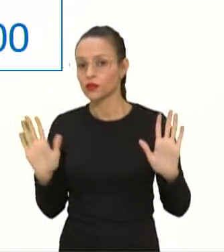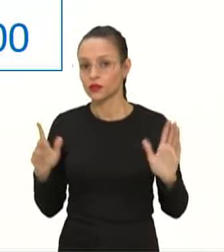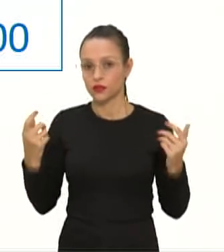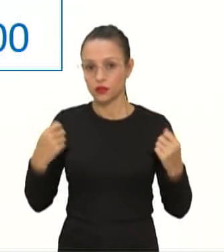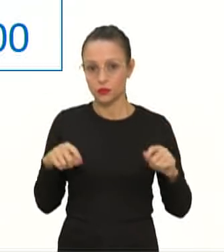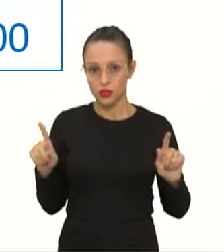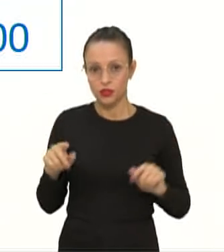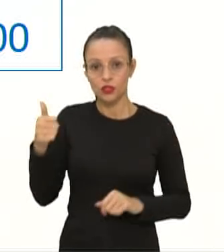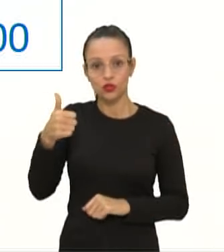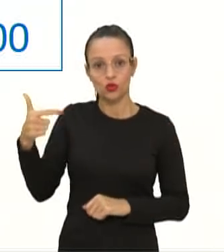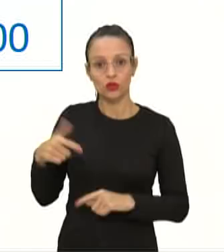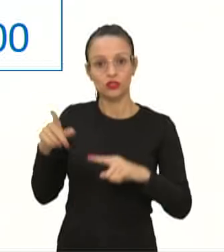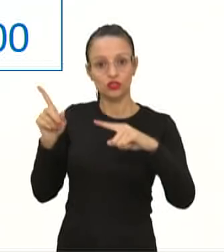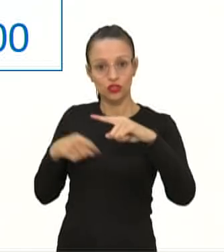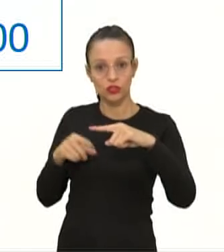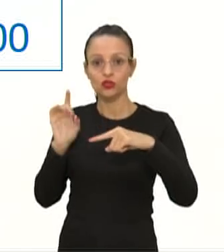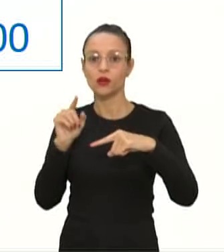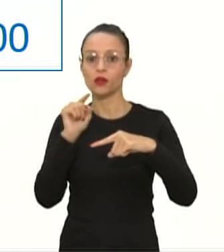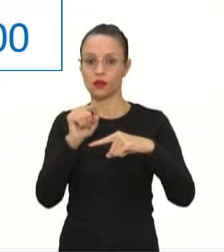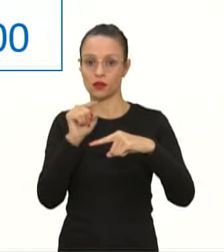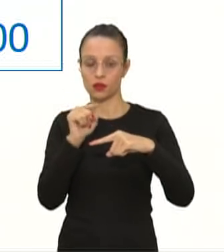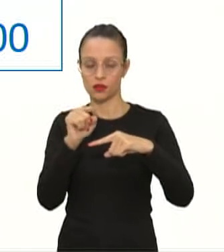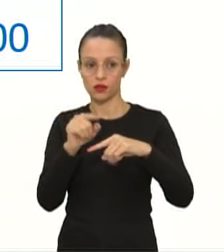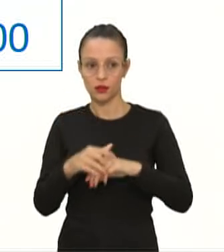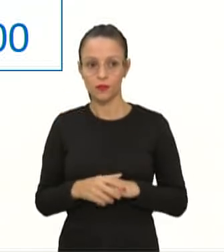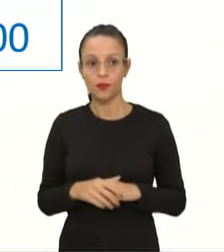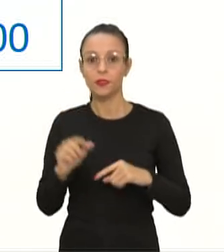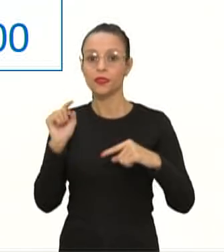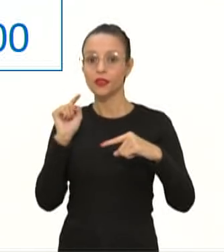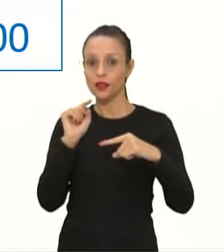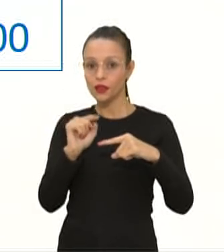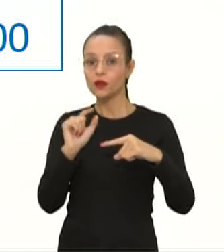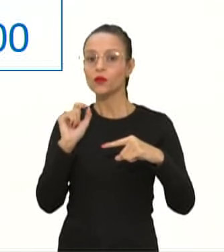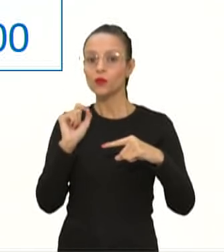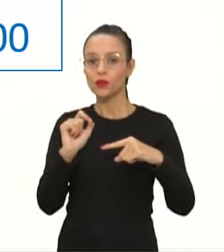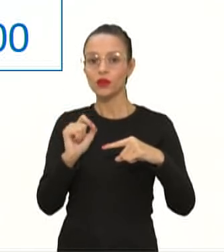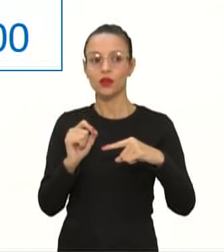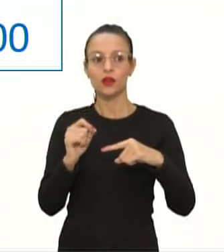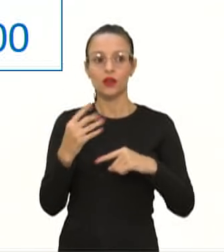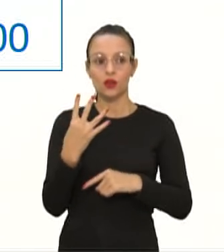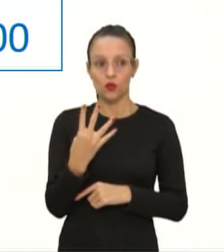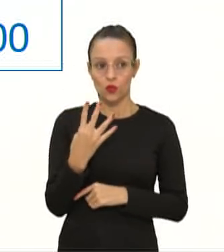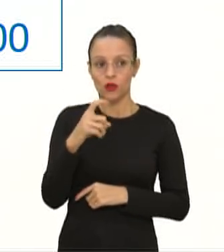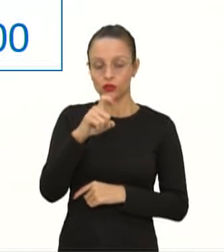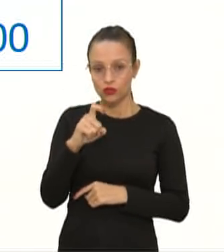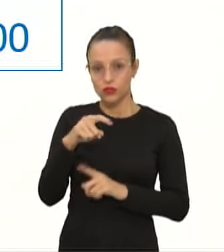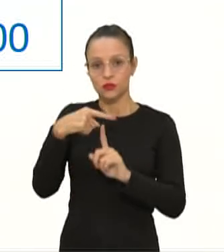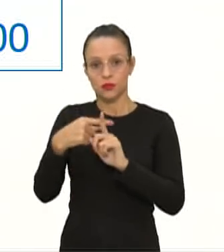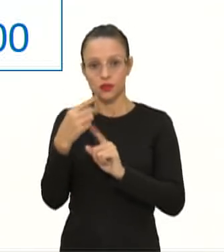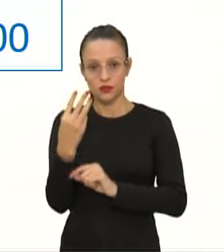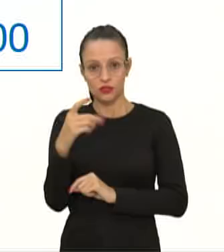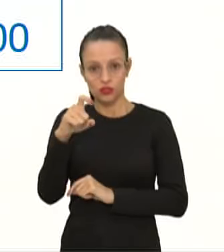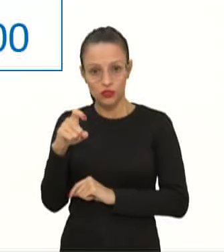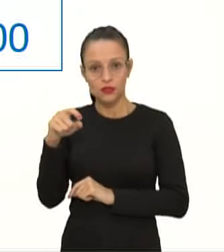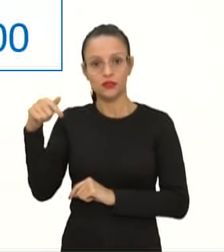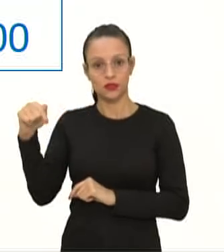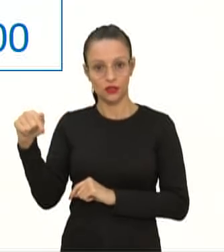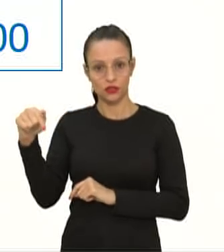vai embora. Fica só com a parte de cima. Na parte de cima eu tenho o quê? 4x mais 3x,